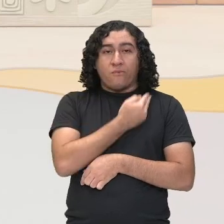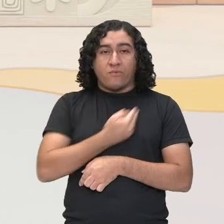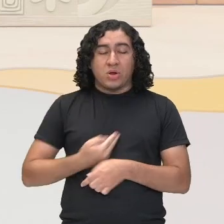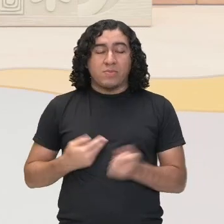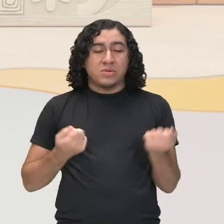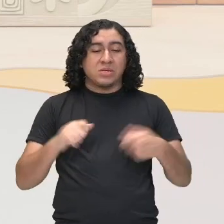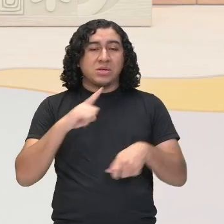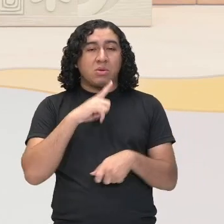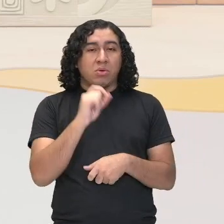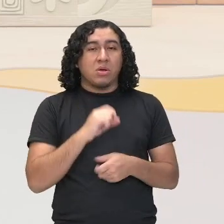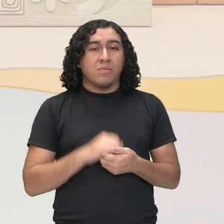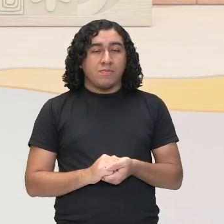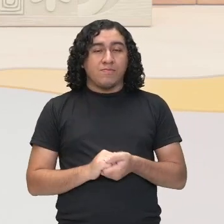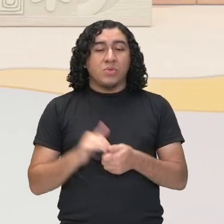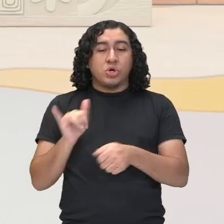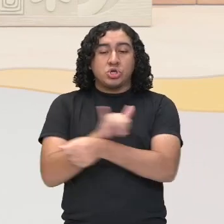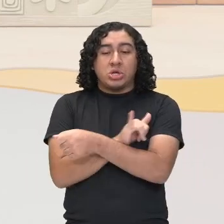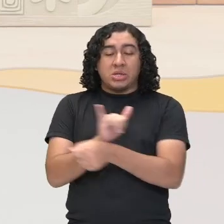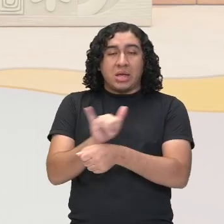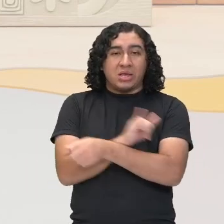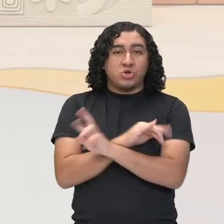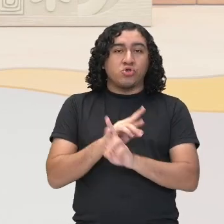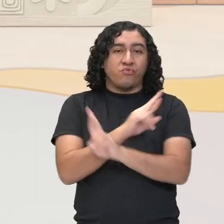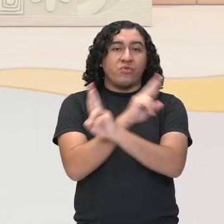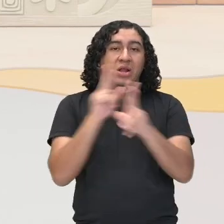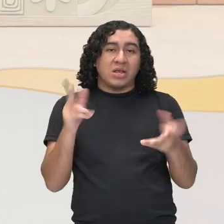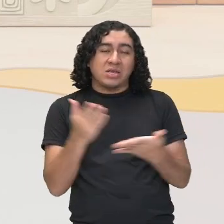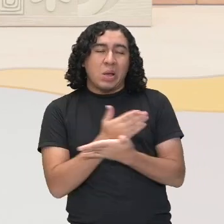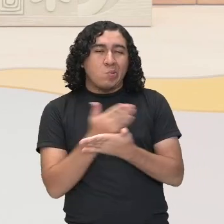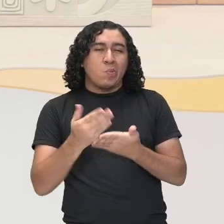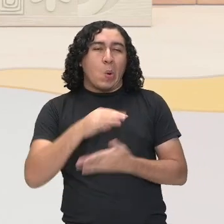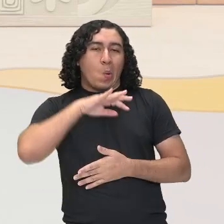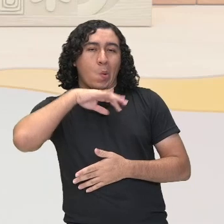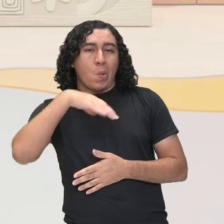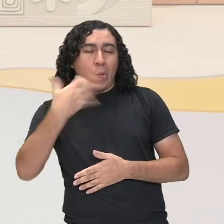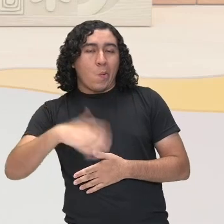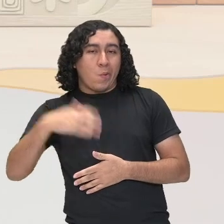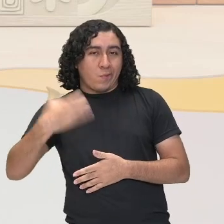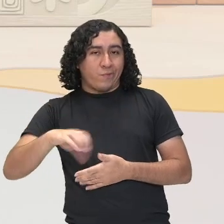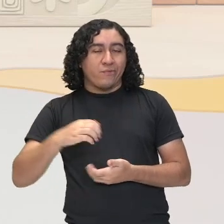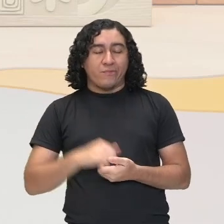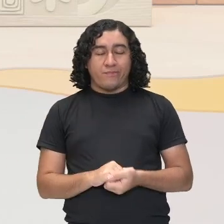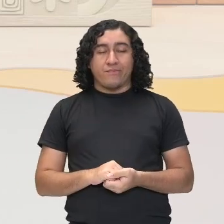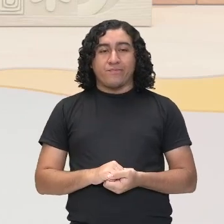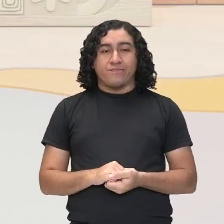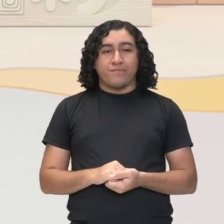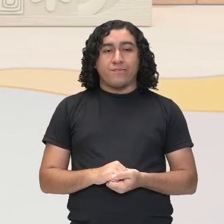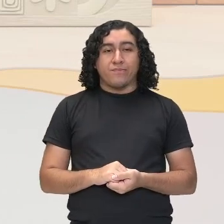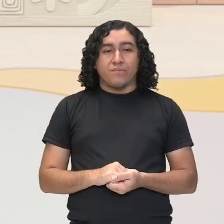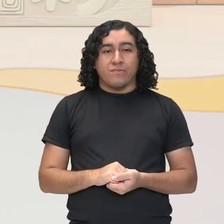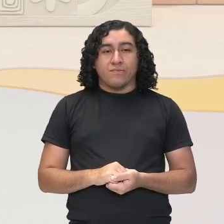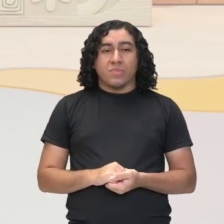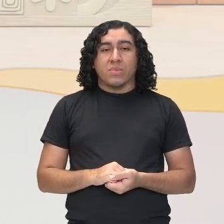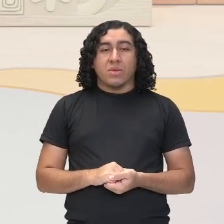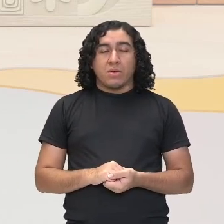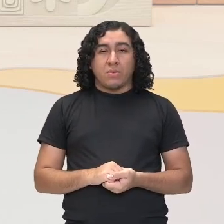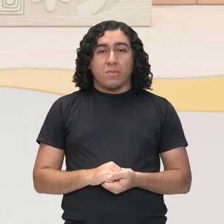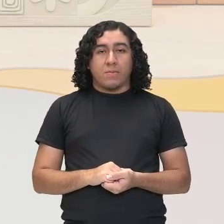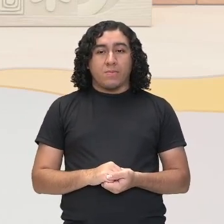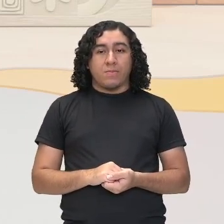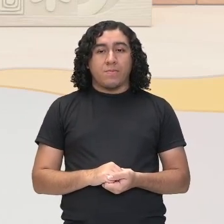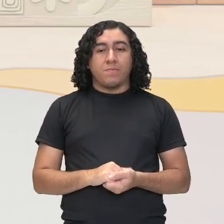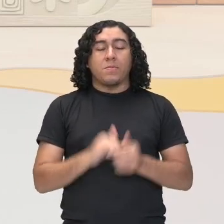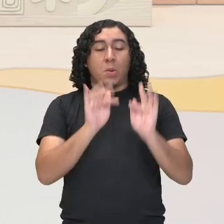medidas impopulares e até cruéis às vezes. Então, é uma frase que está caracterizando